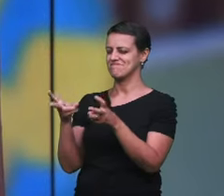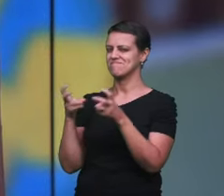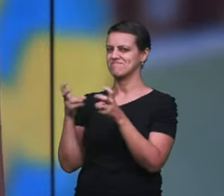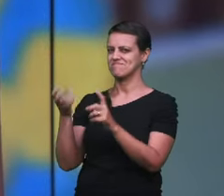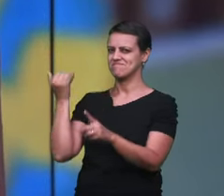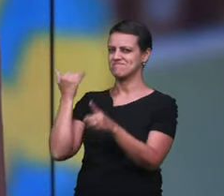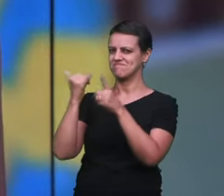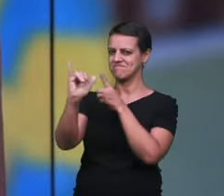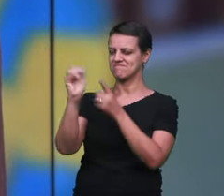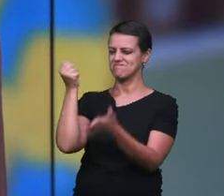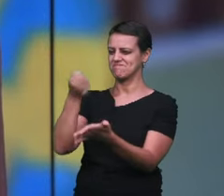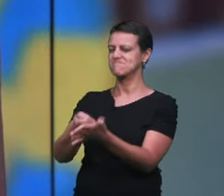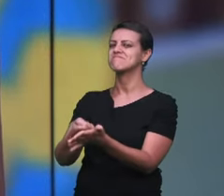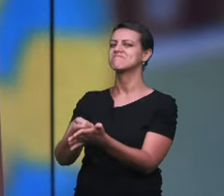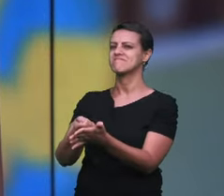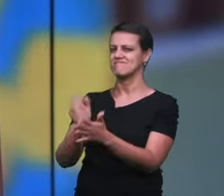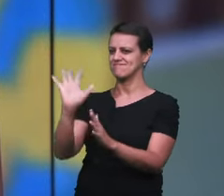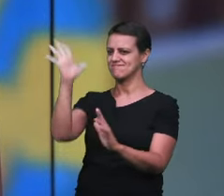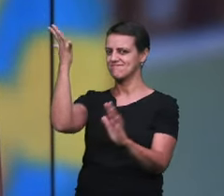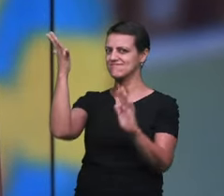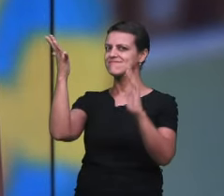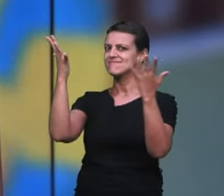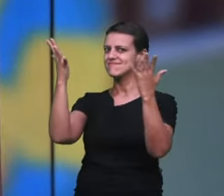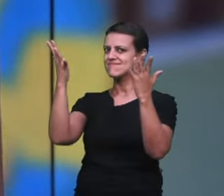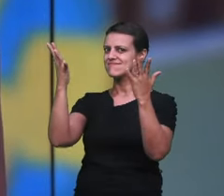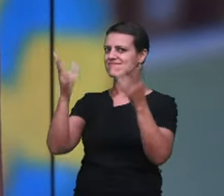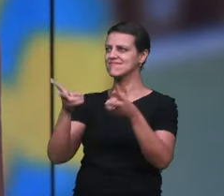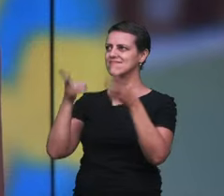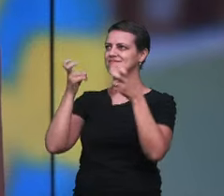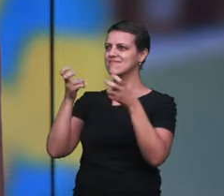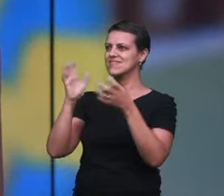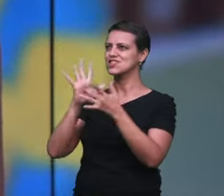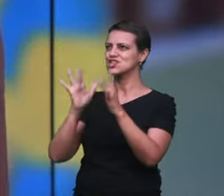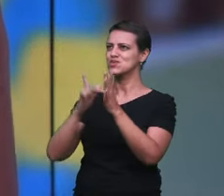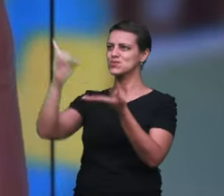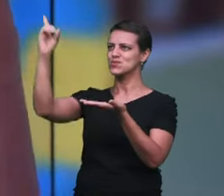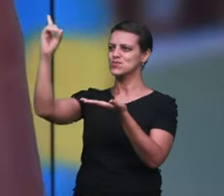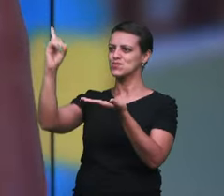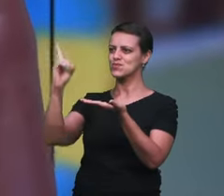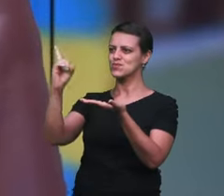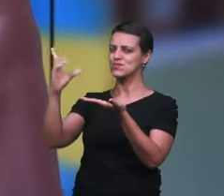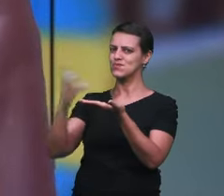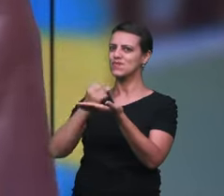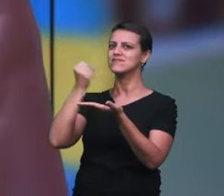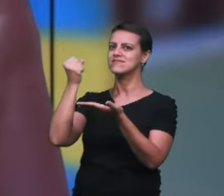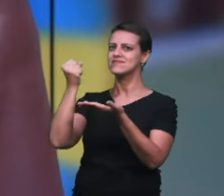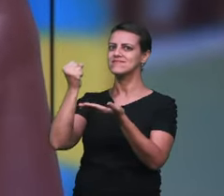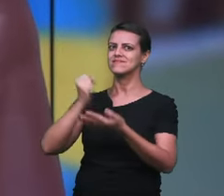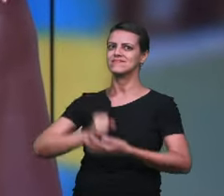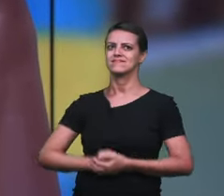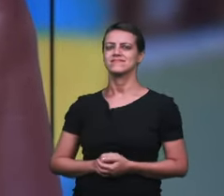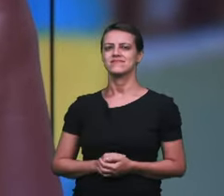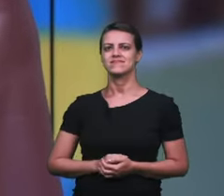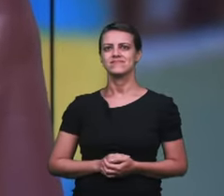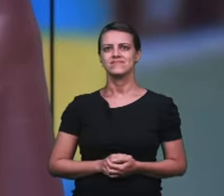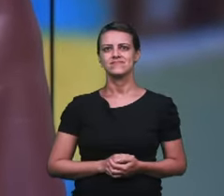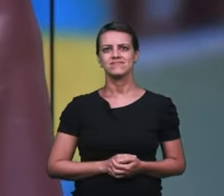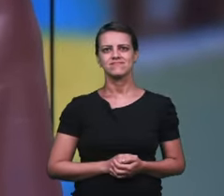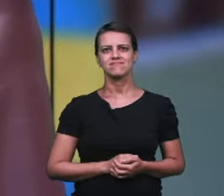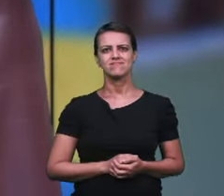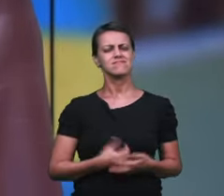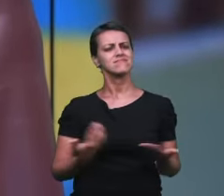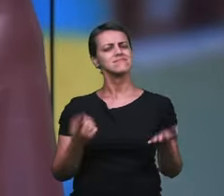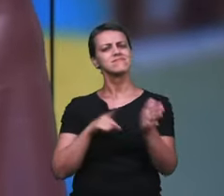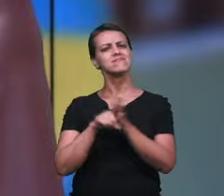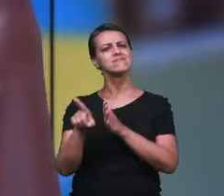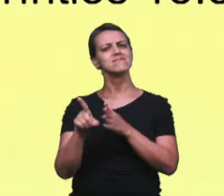acontecendo, que nos avisam que Jesus em breve virá. Agora eu vou fazer uma pergunta. E como será